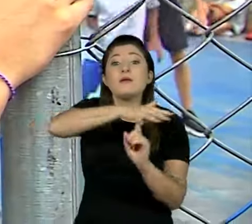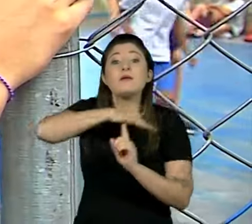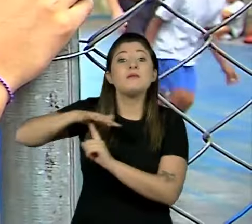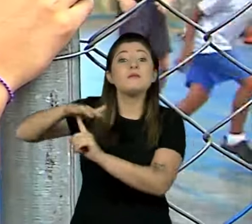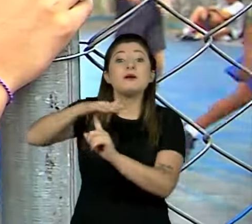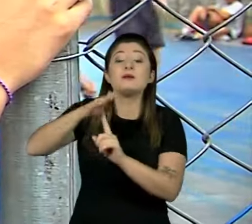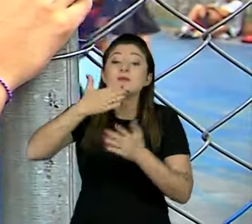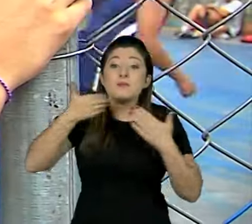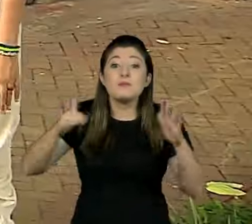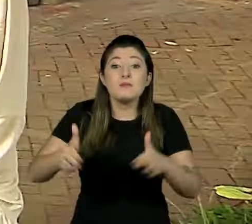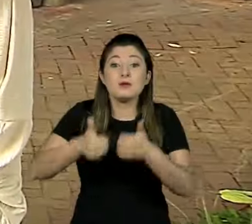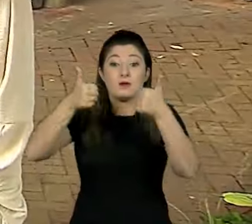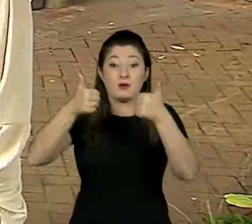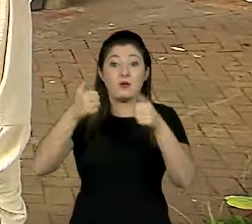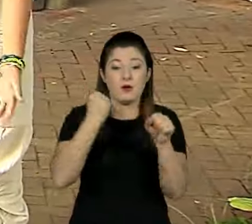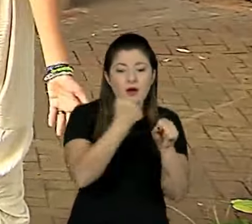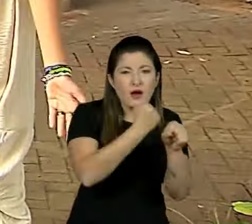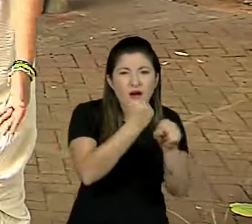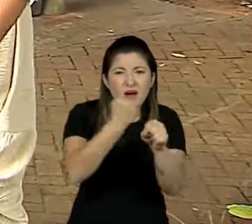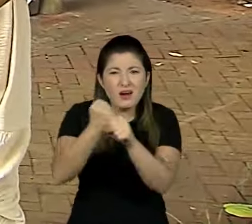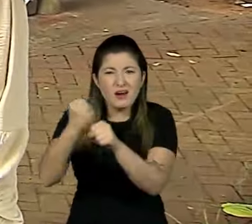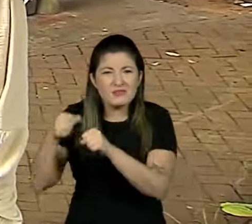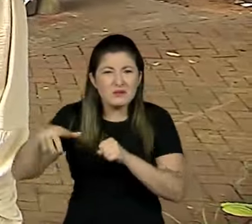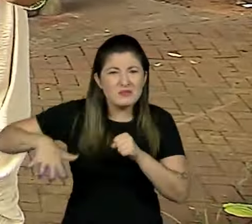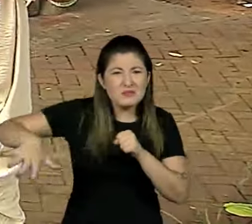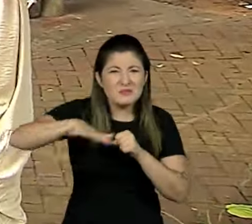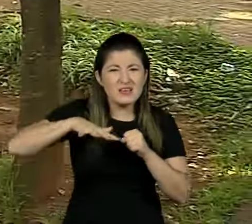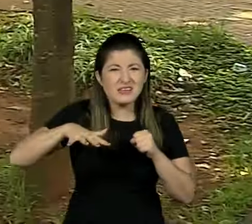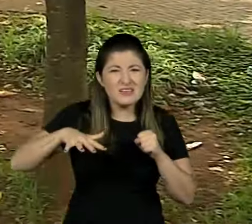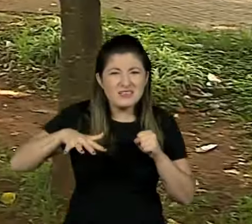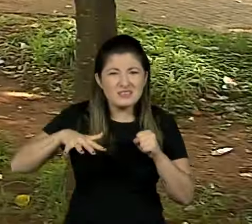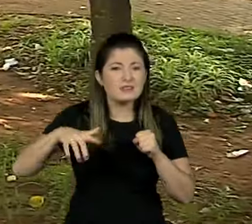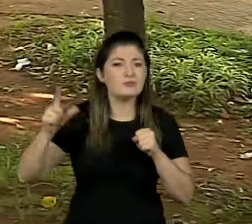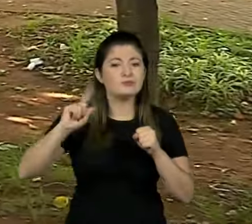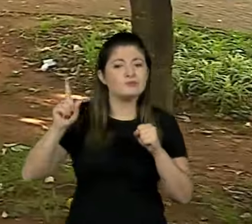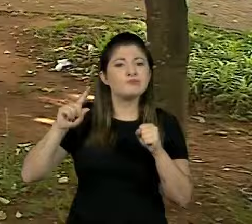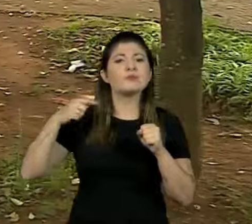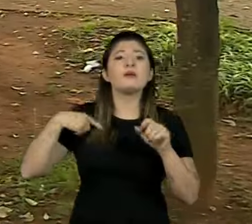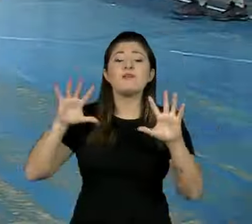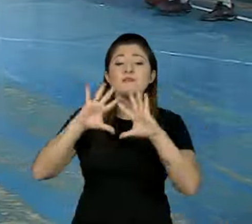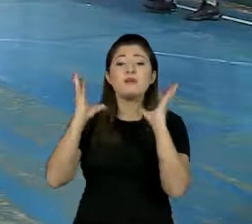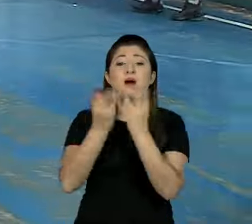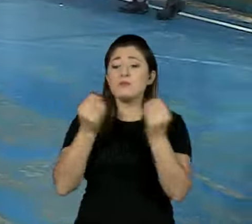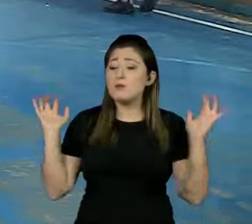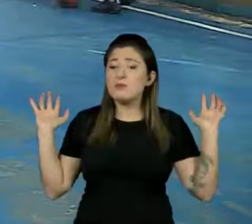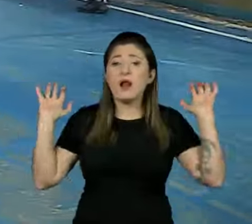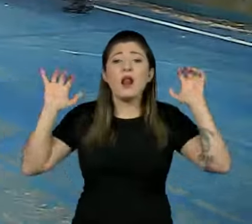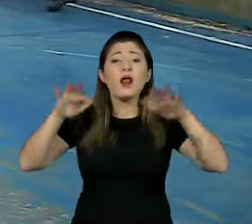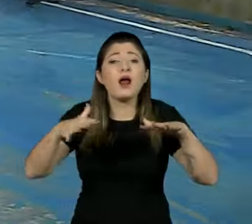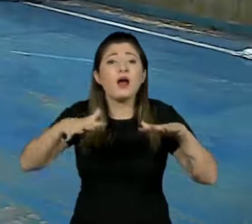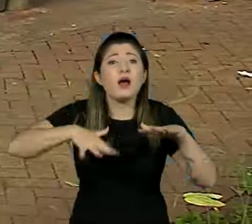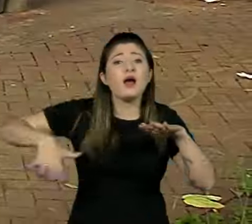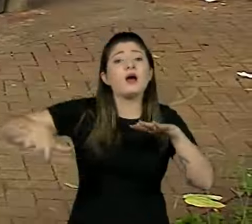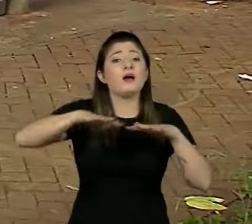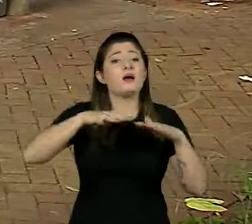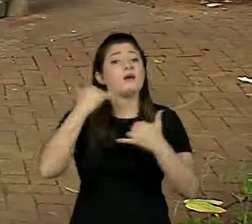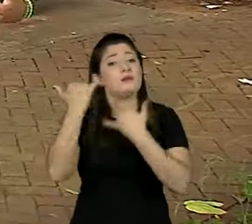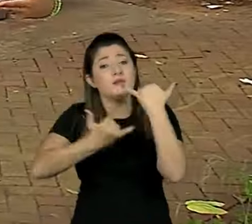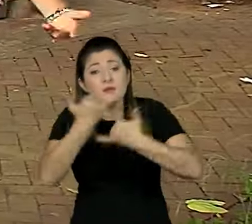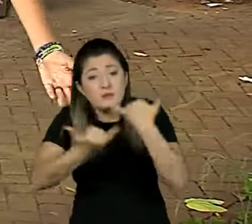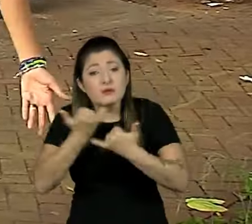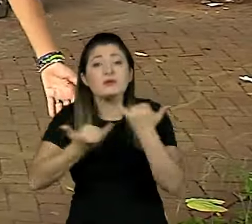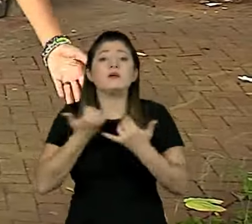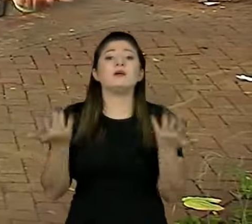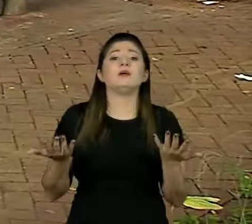conseguir melhorar um pouco as áreas de lazer, porque muitas famílias vêm aqui para brincar, deixar seus